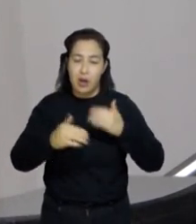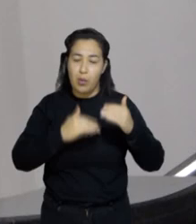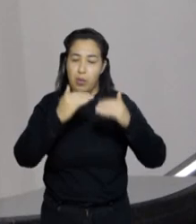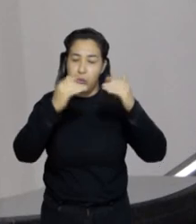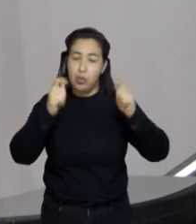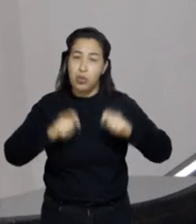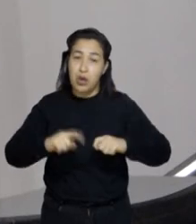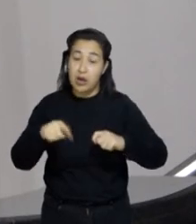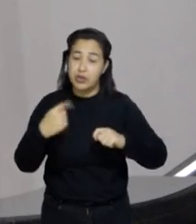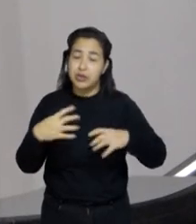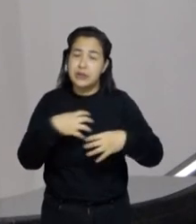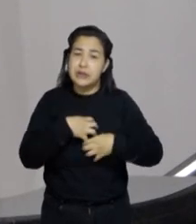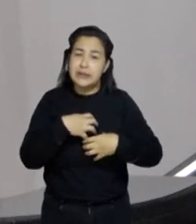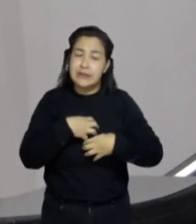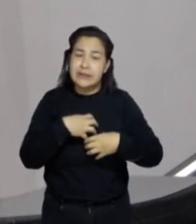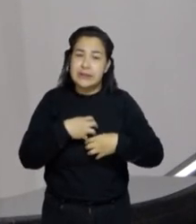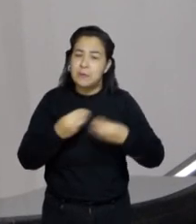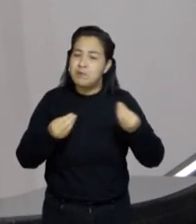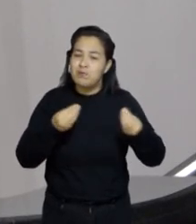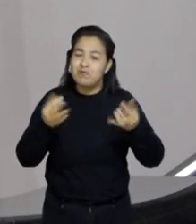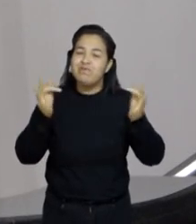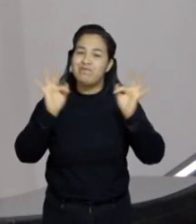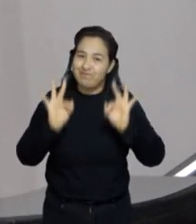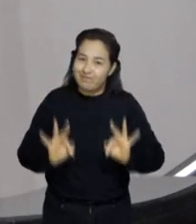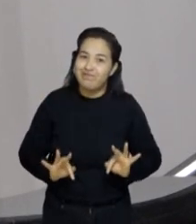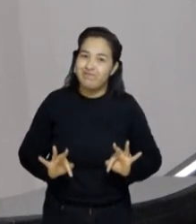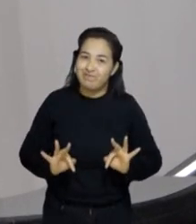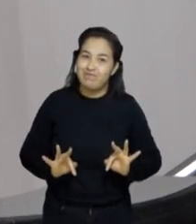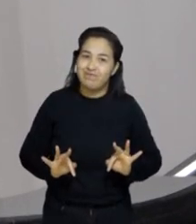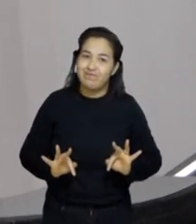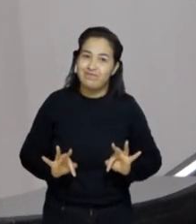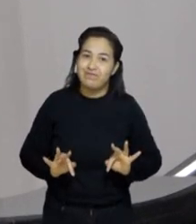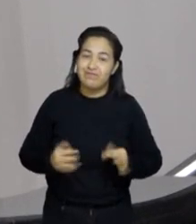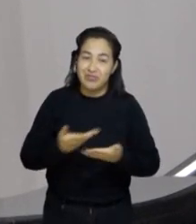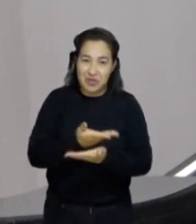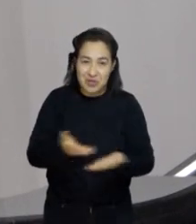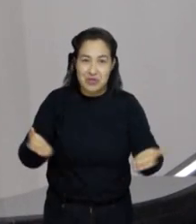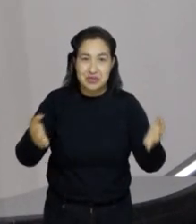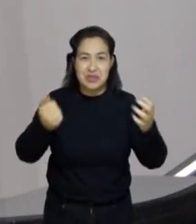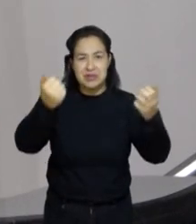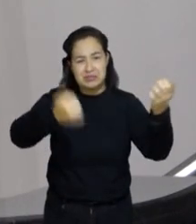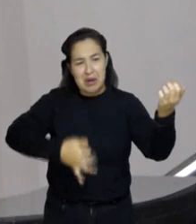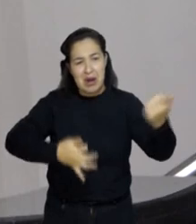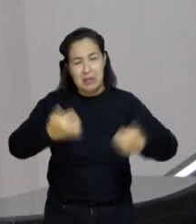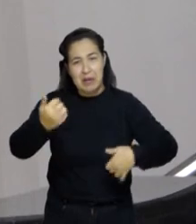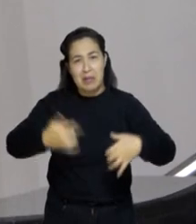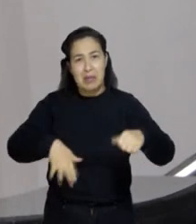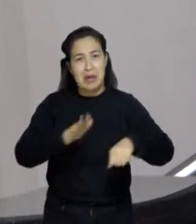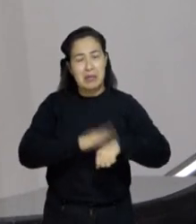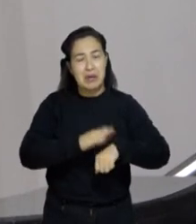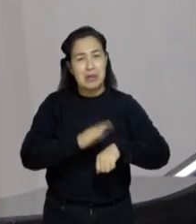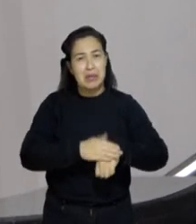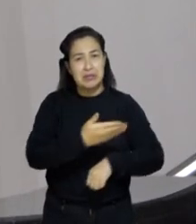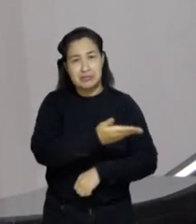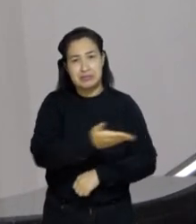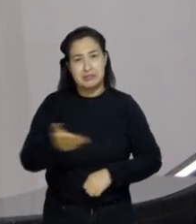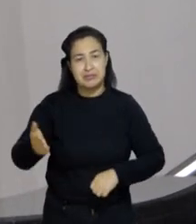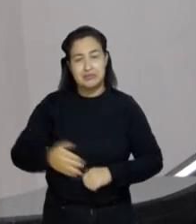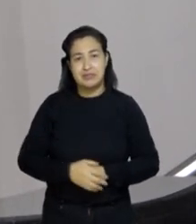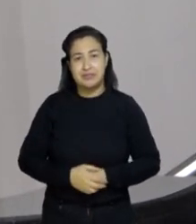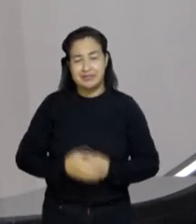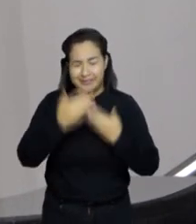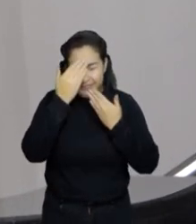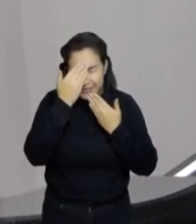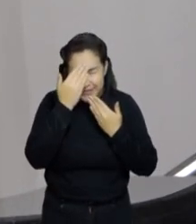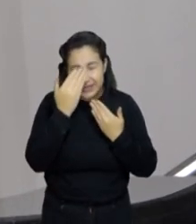daqui, bastante felizes por conta do que ouvimos das senhoras e senhores, mais felizes, comprometidos e reconhecidos. Muito obrigado,